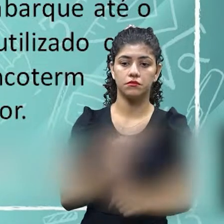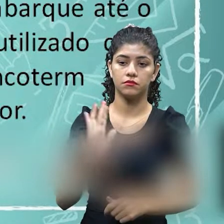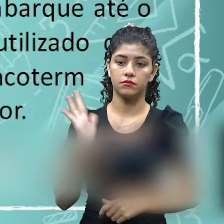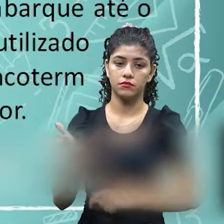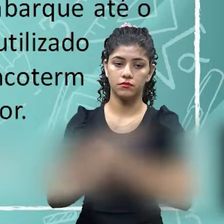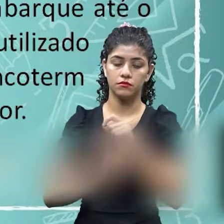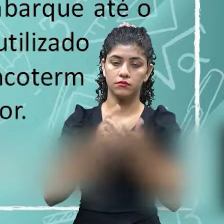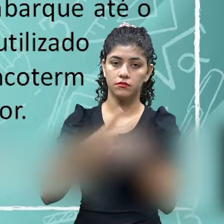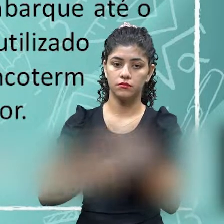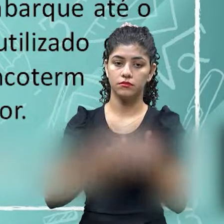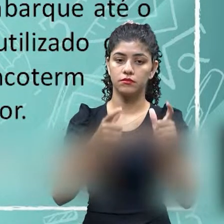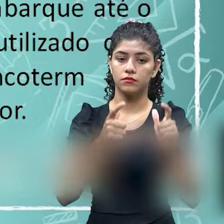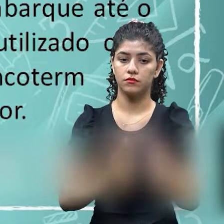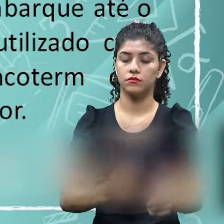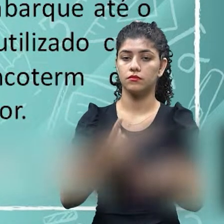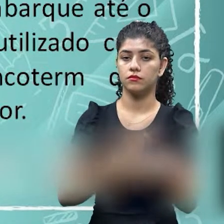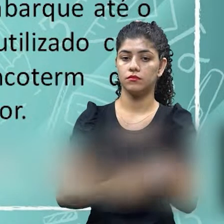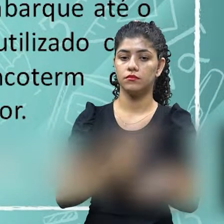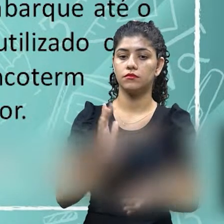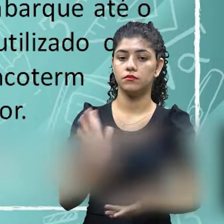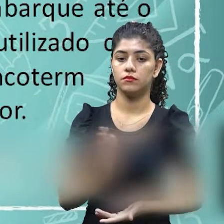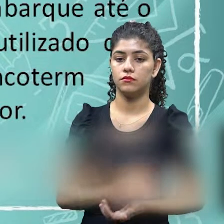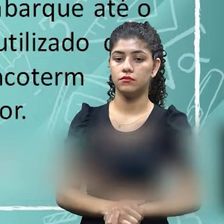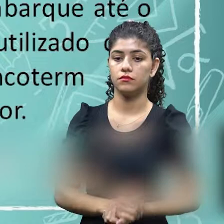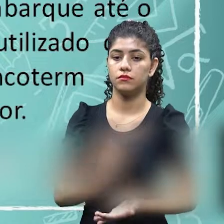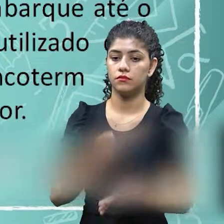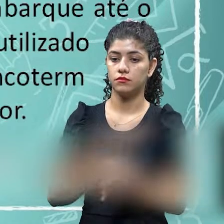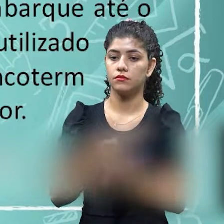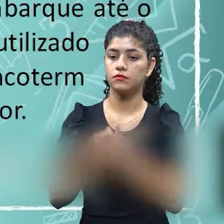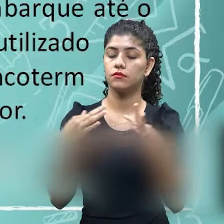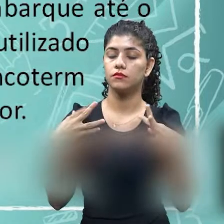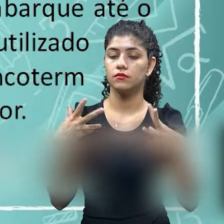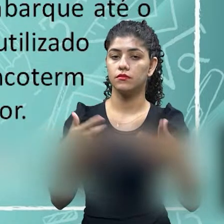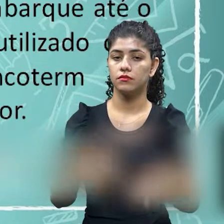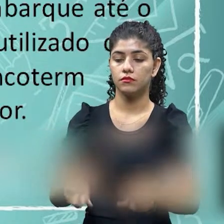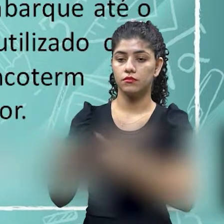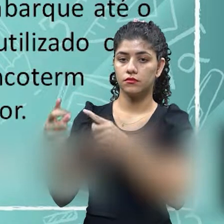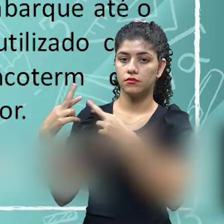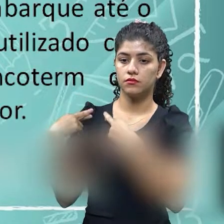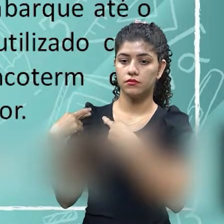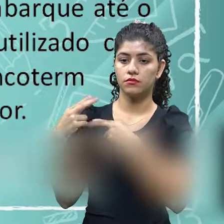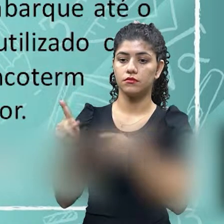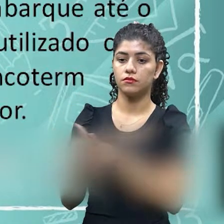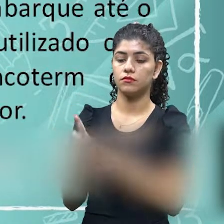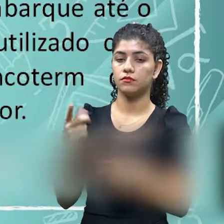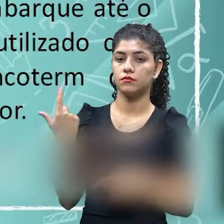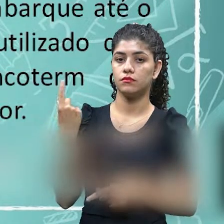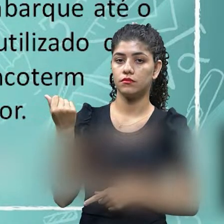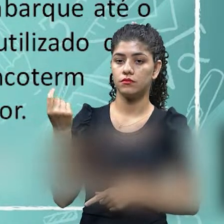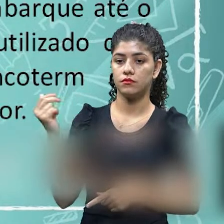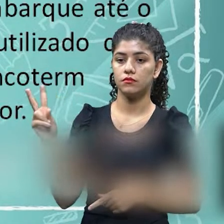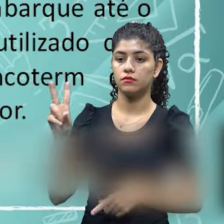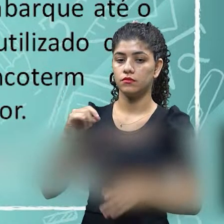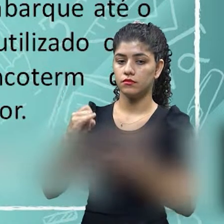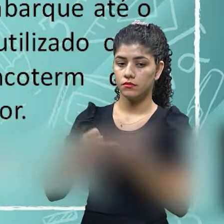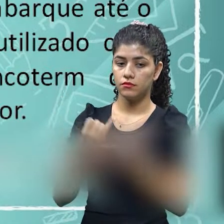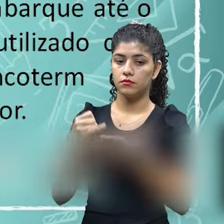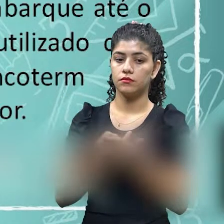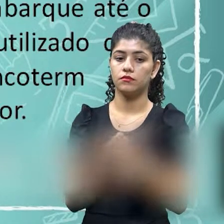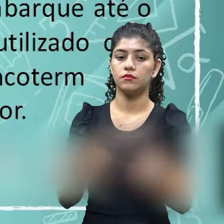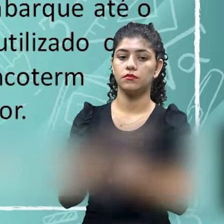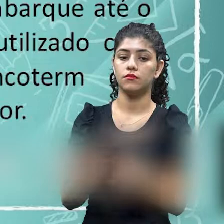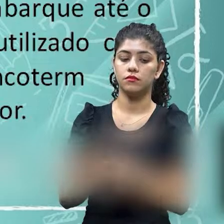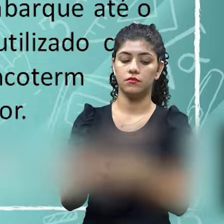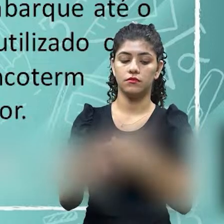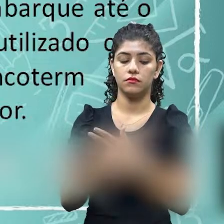local designado pelo importador, pagando todas as despesas, inclusive os impostos e outros encargos